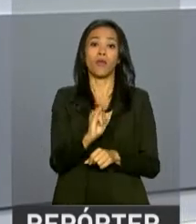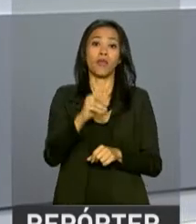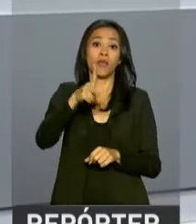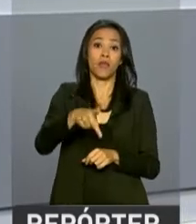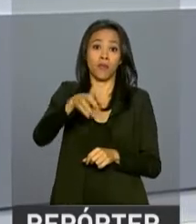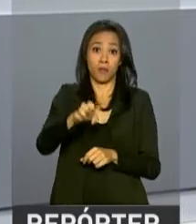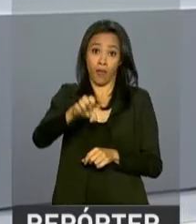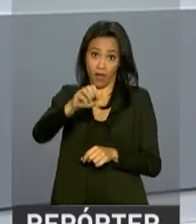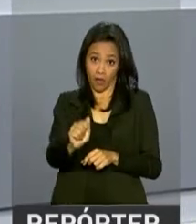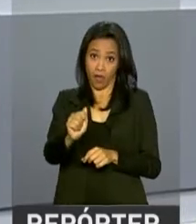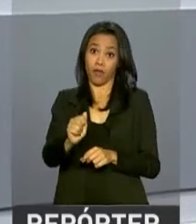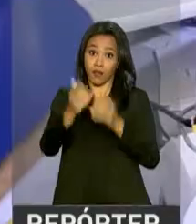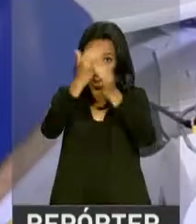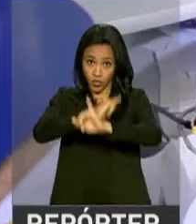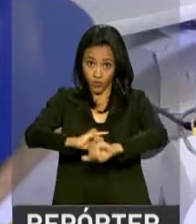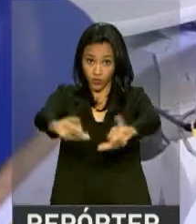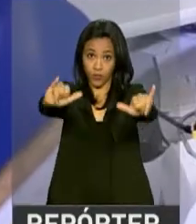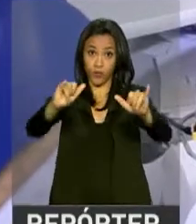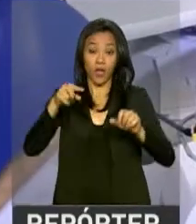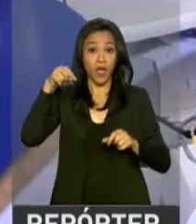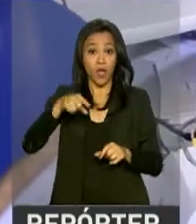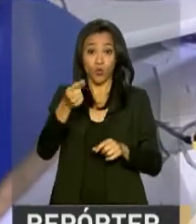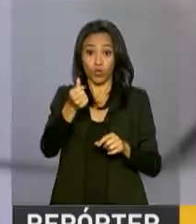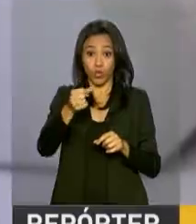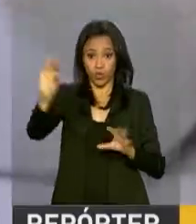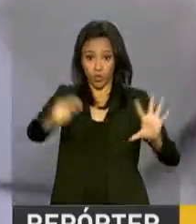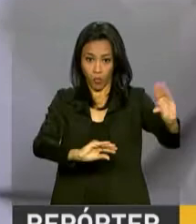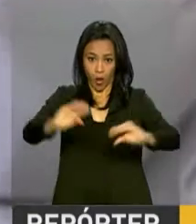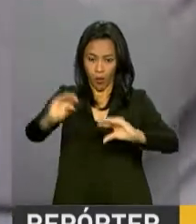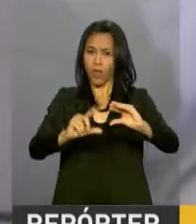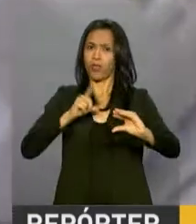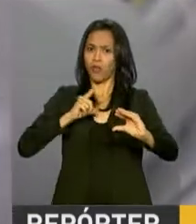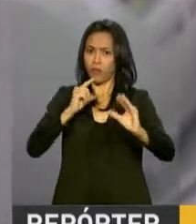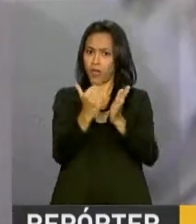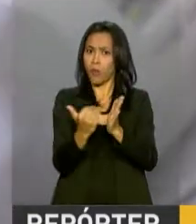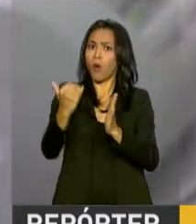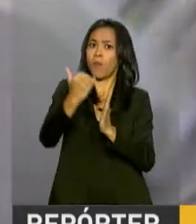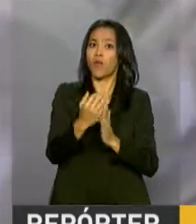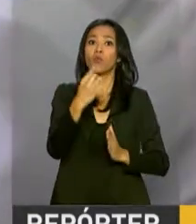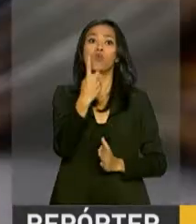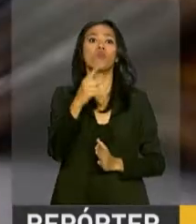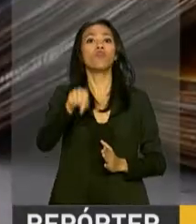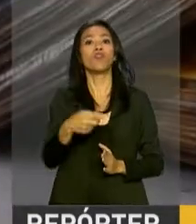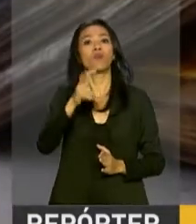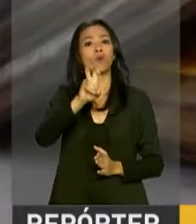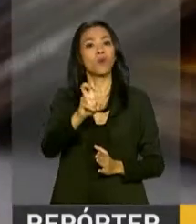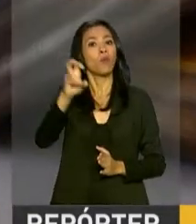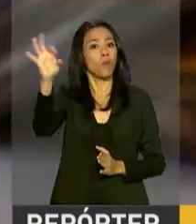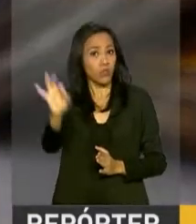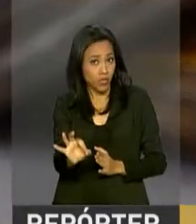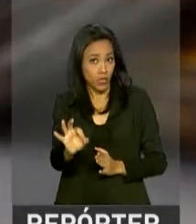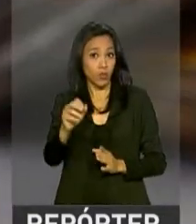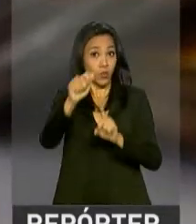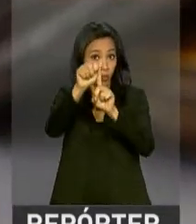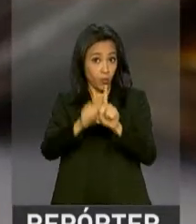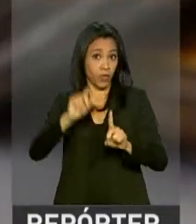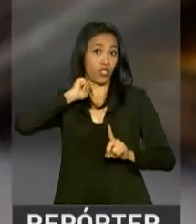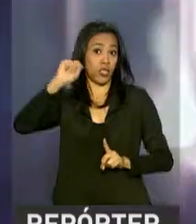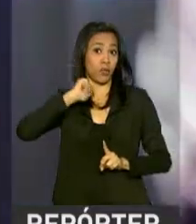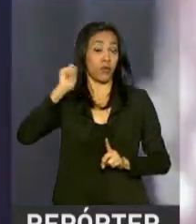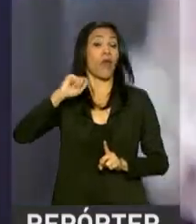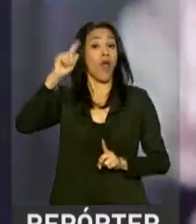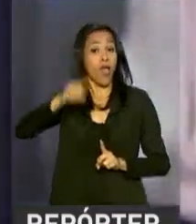fixo pelos dados os investimentos tiveram alta de um e meio por cento em abril com relação a março foi a terceira